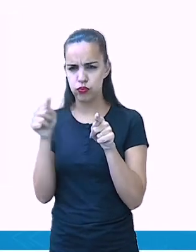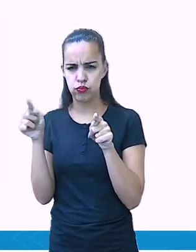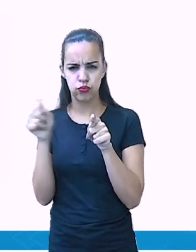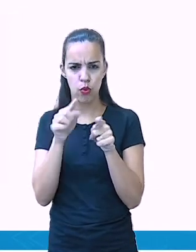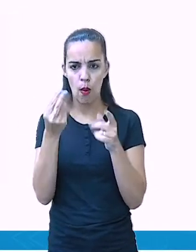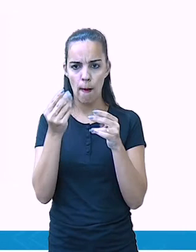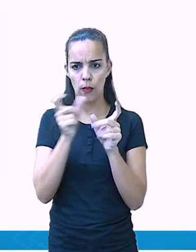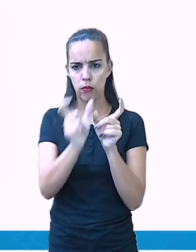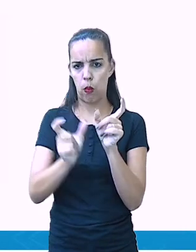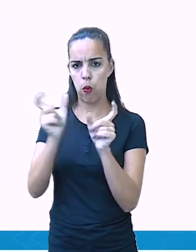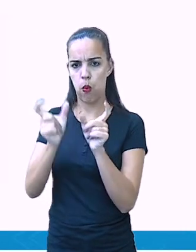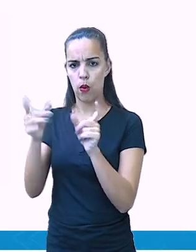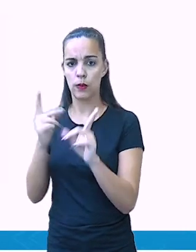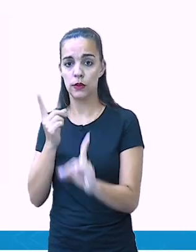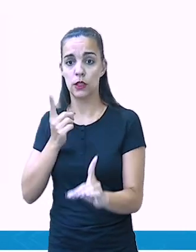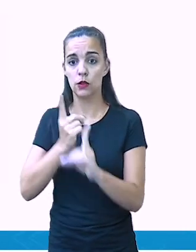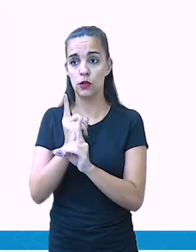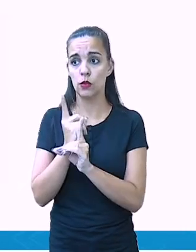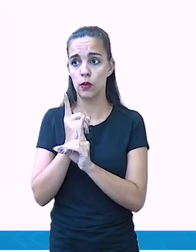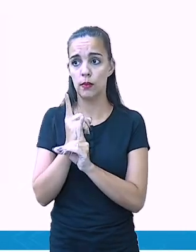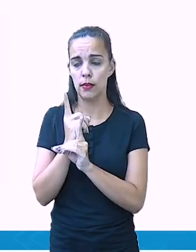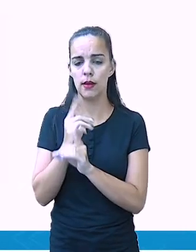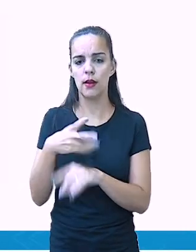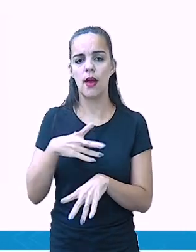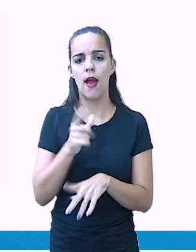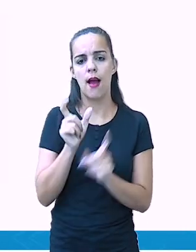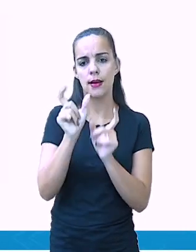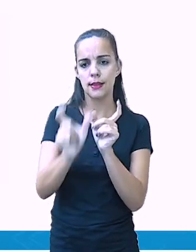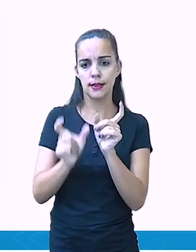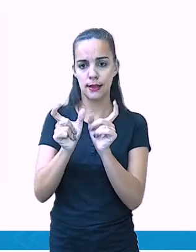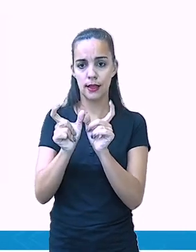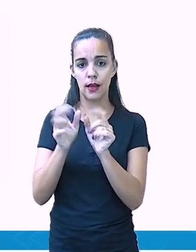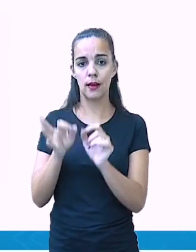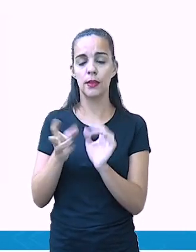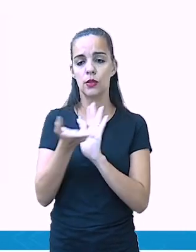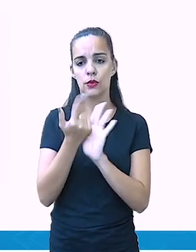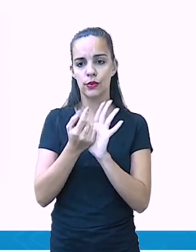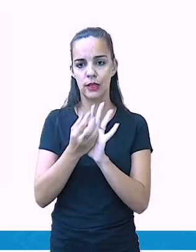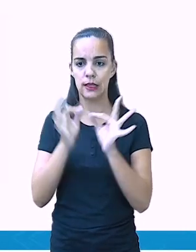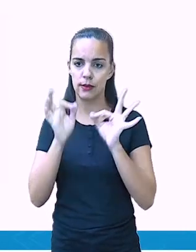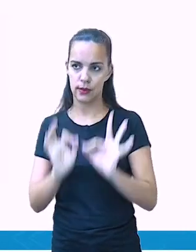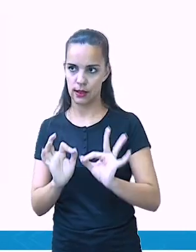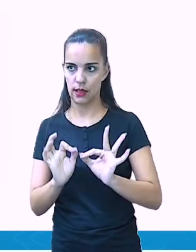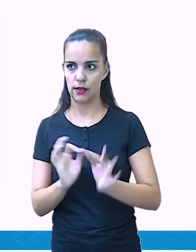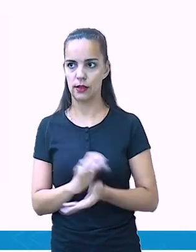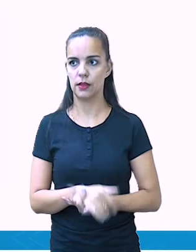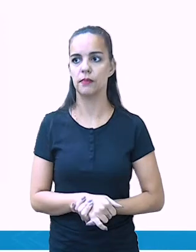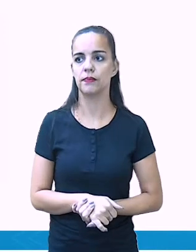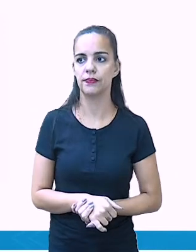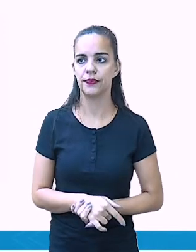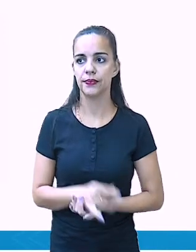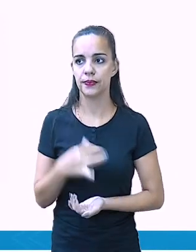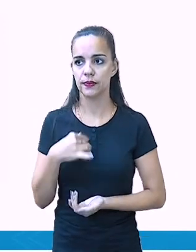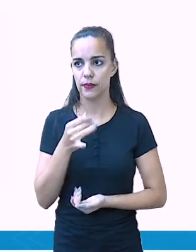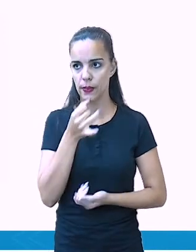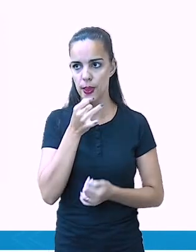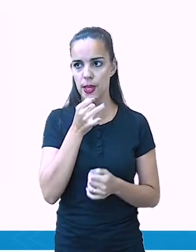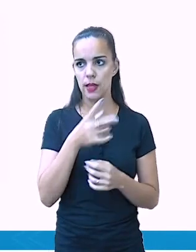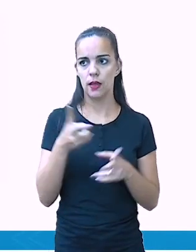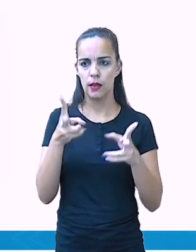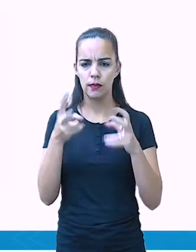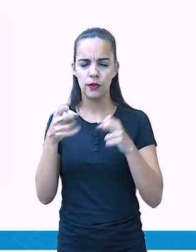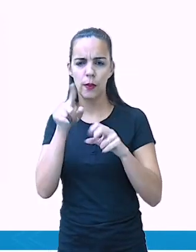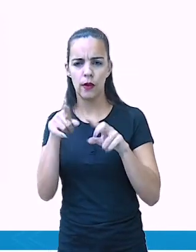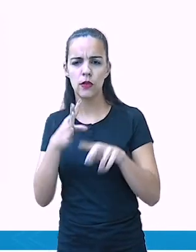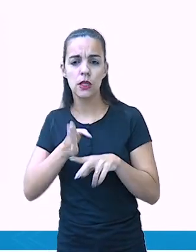ou procurar as sílabas daquela palavra específica. Por isso é importante saber separar e